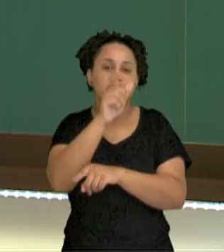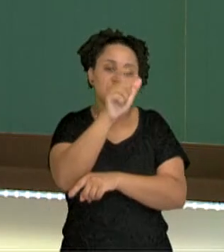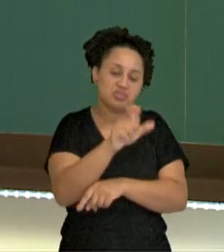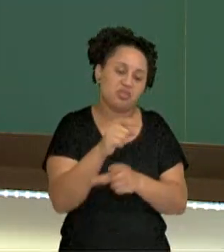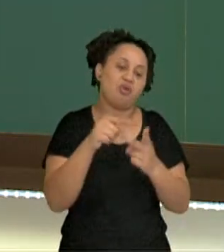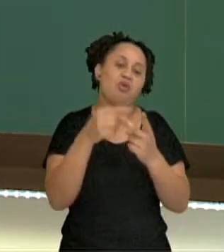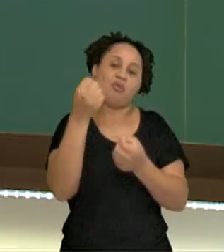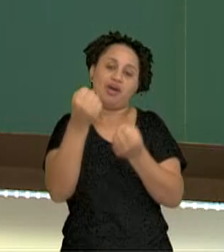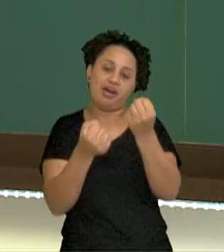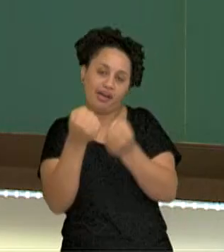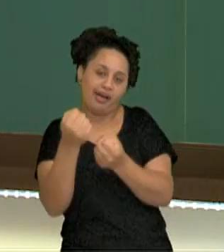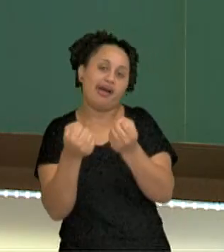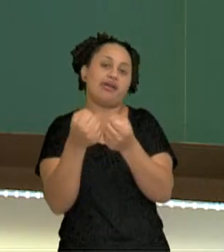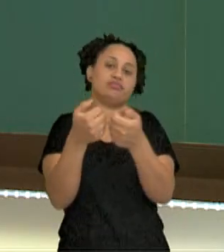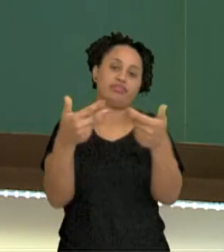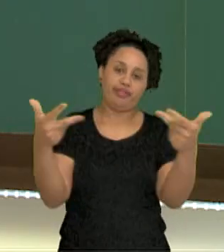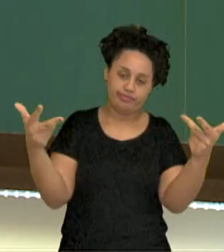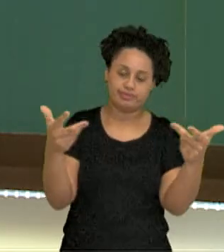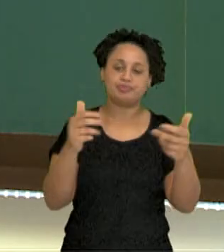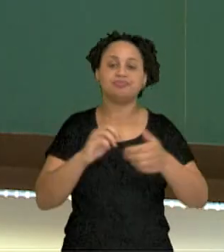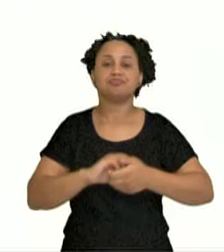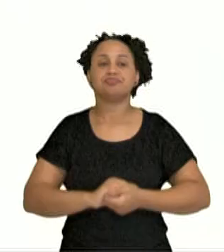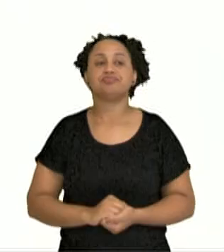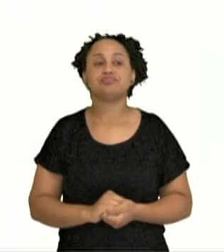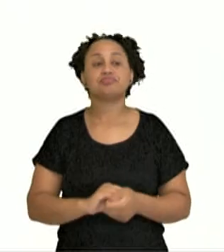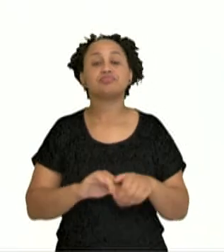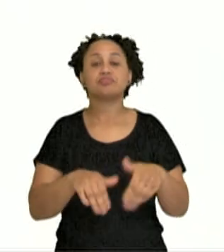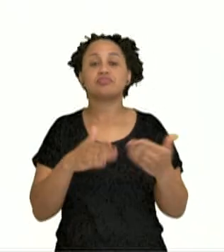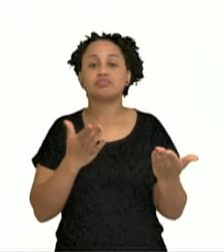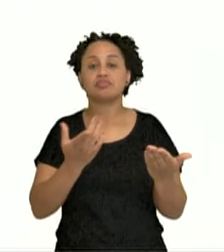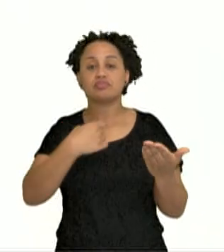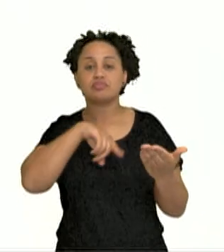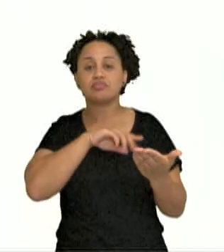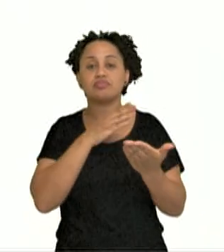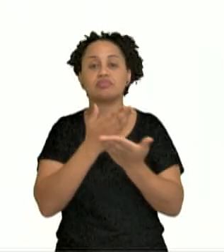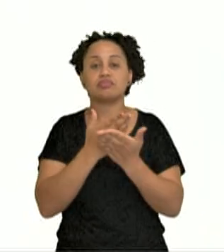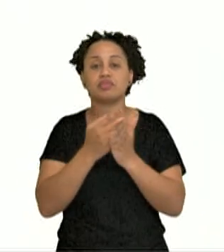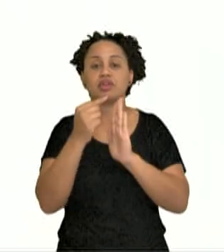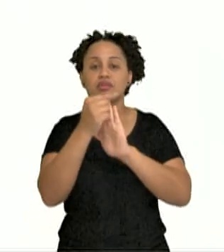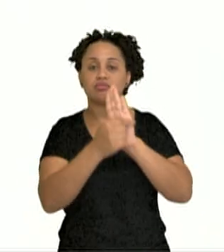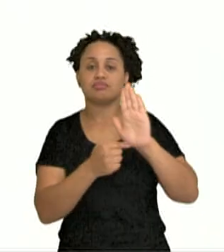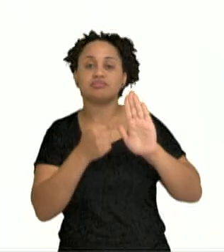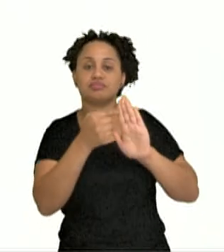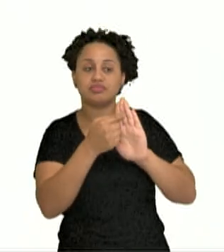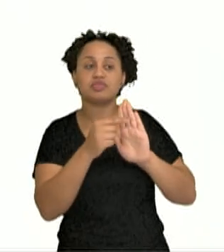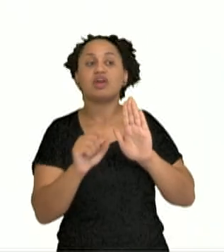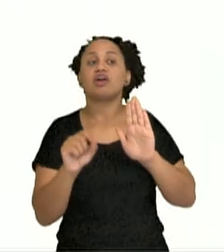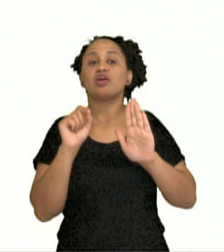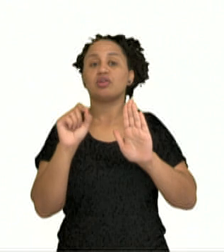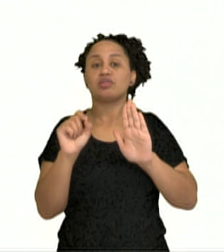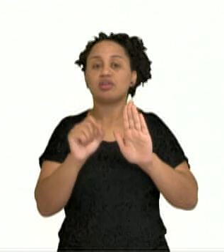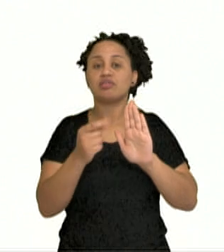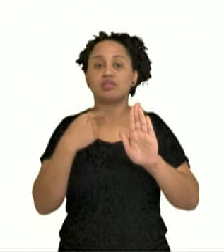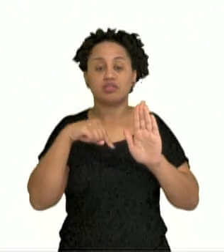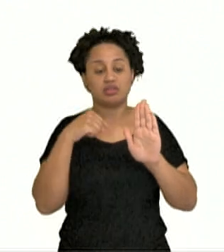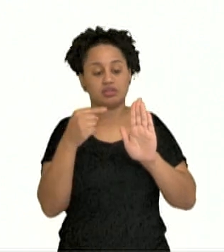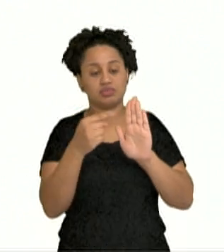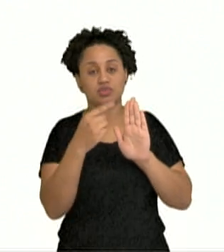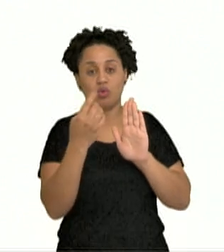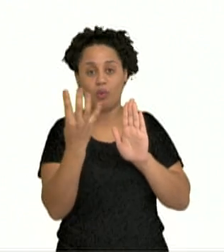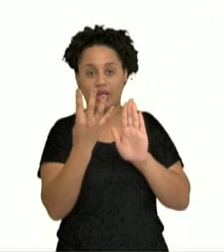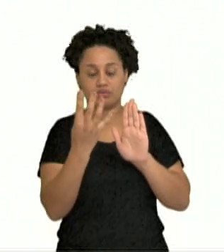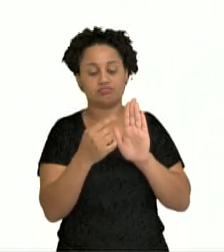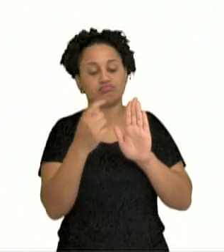e assim por diante. Então, nós vamos estudar tudo isso na circunferência trigonométrica, que é aquela em que nós temos 4